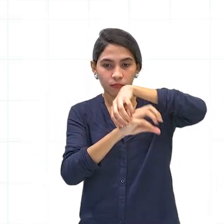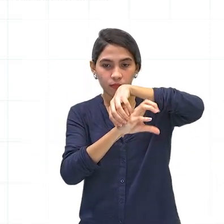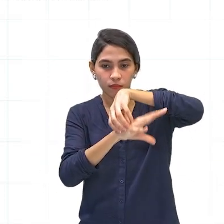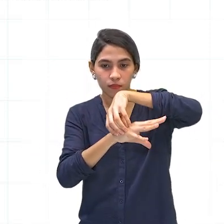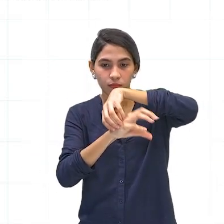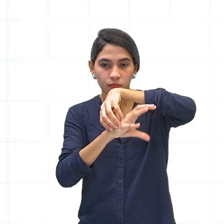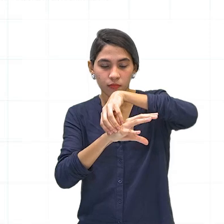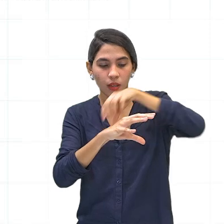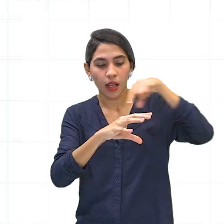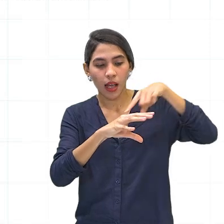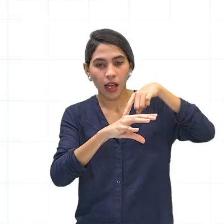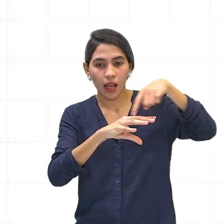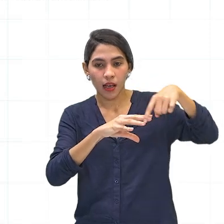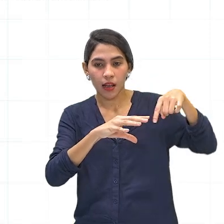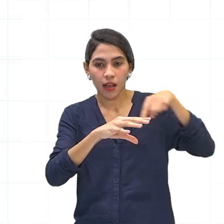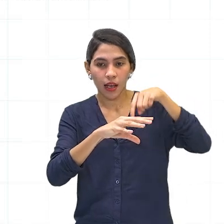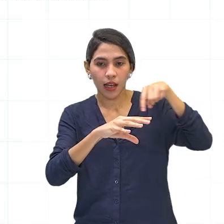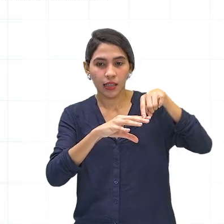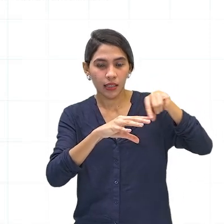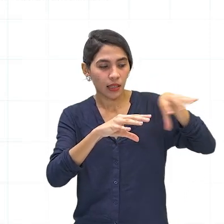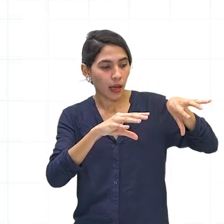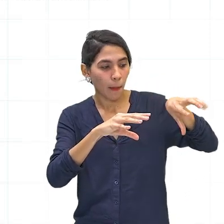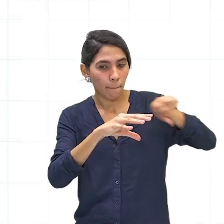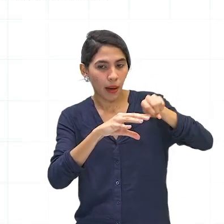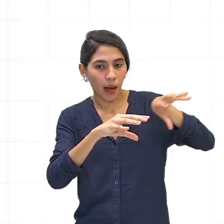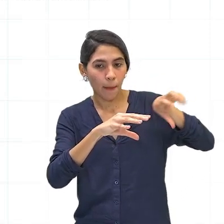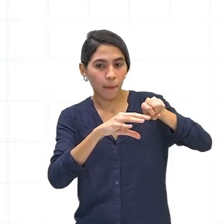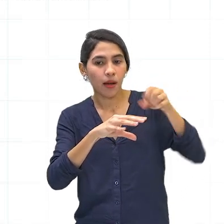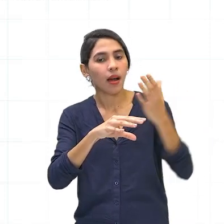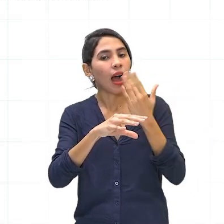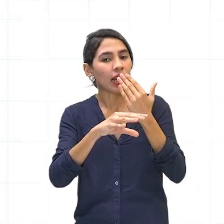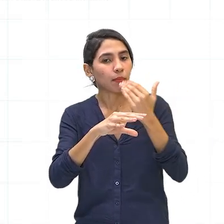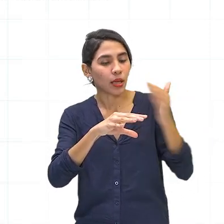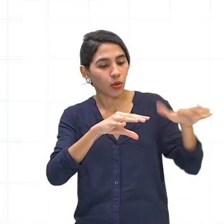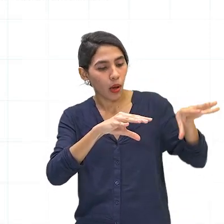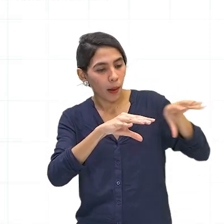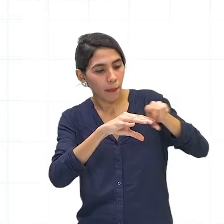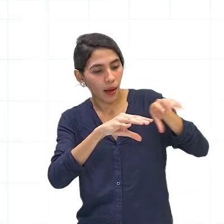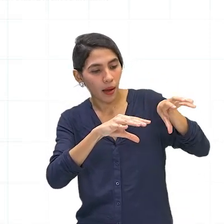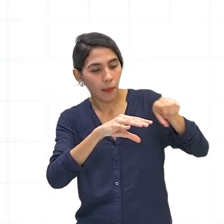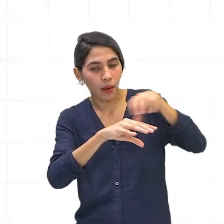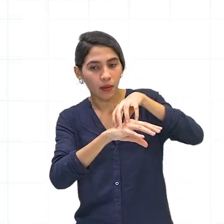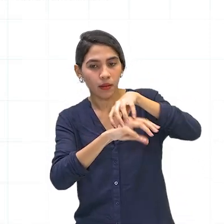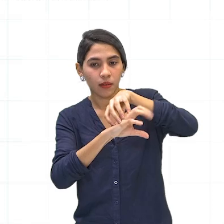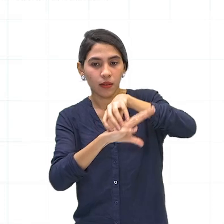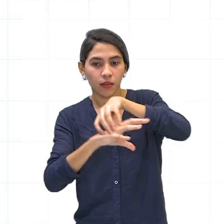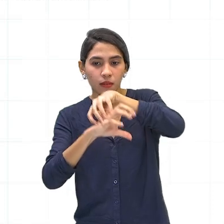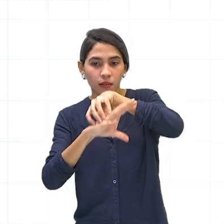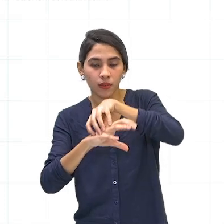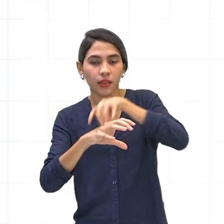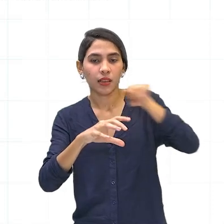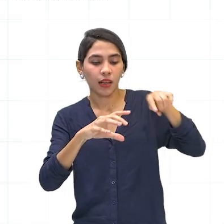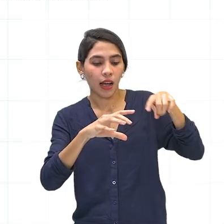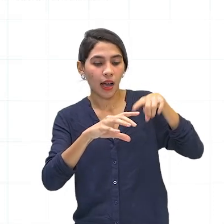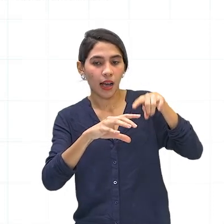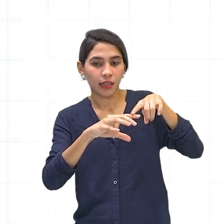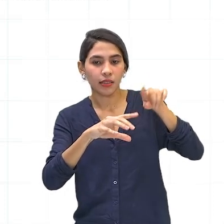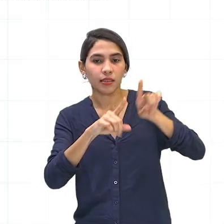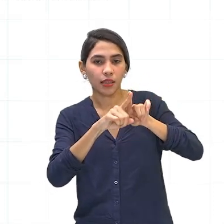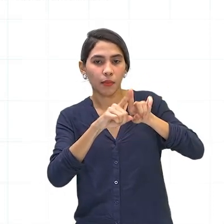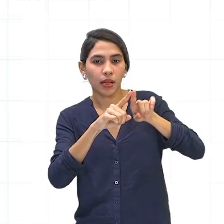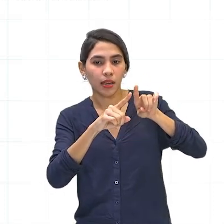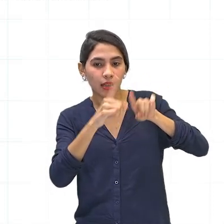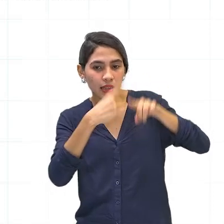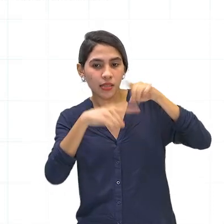locomover, para capturar o alimento também. Nessas são as características ali de alguns dos representantes da classe dos